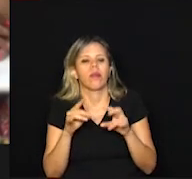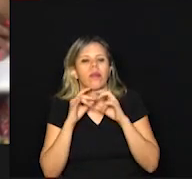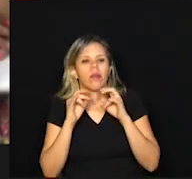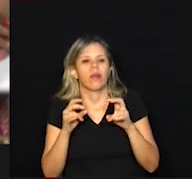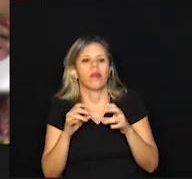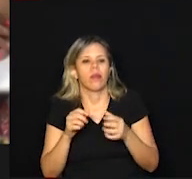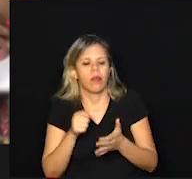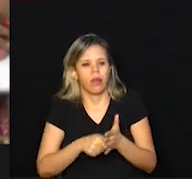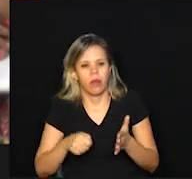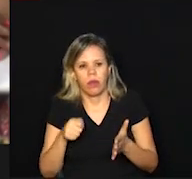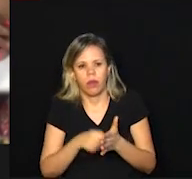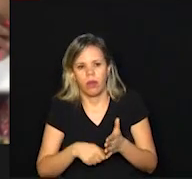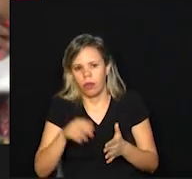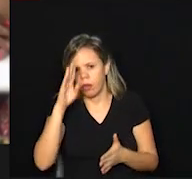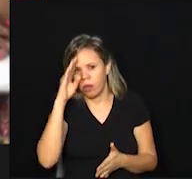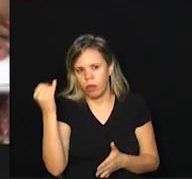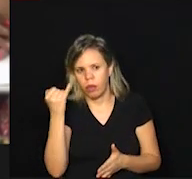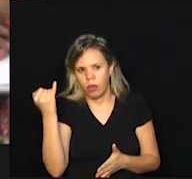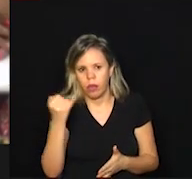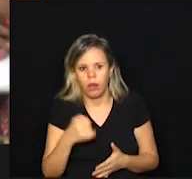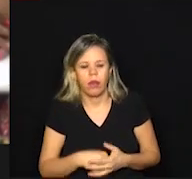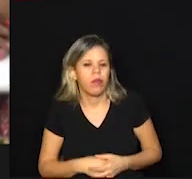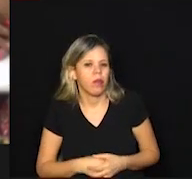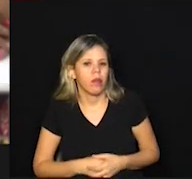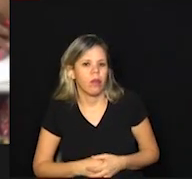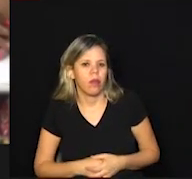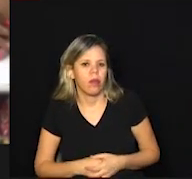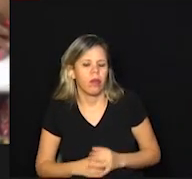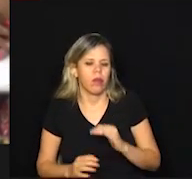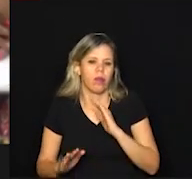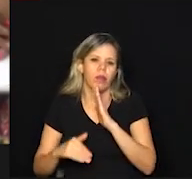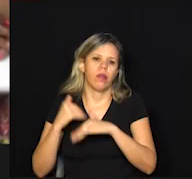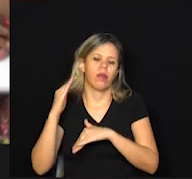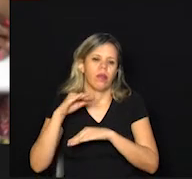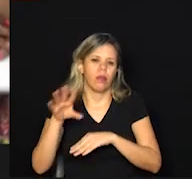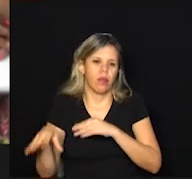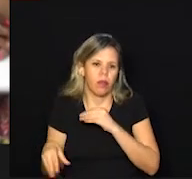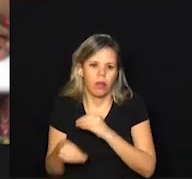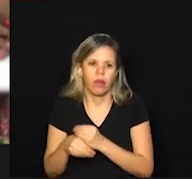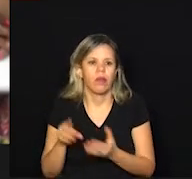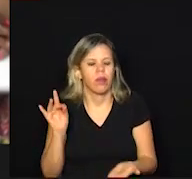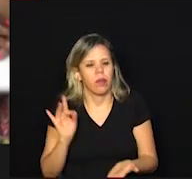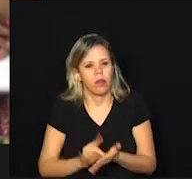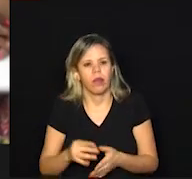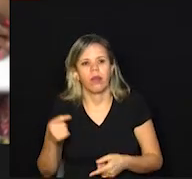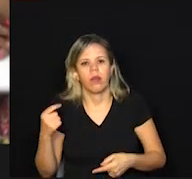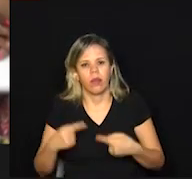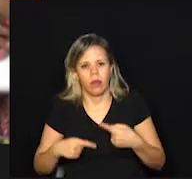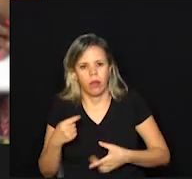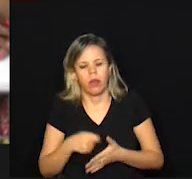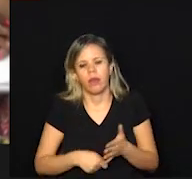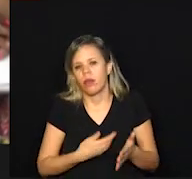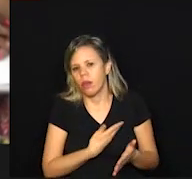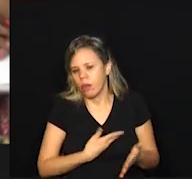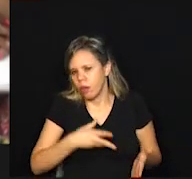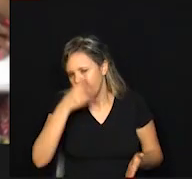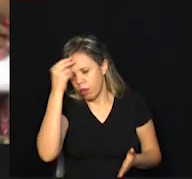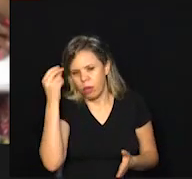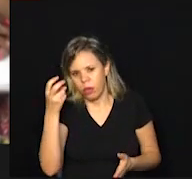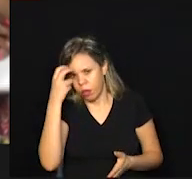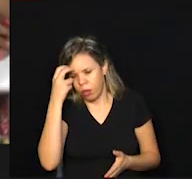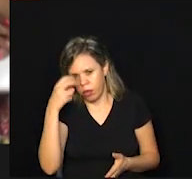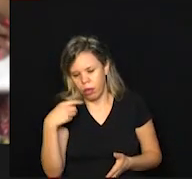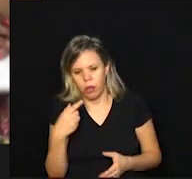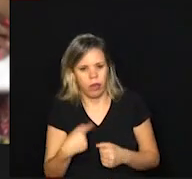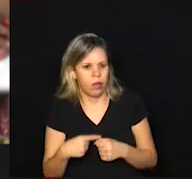demandas tão fundamentais como o desenvolvimento e implementação efetiva de políticas públicas para a cultura